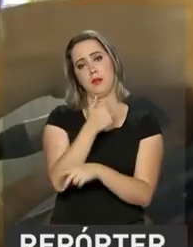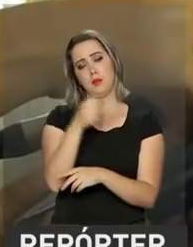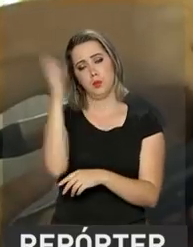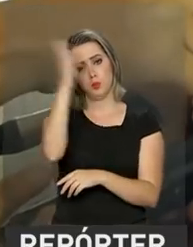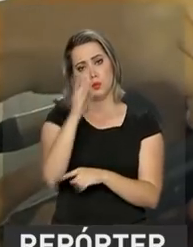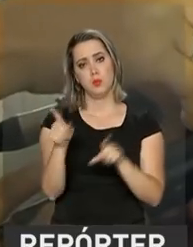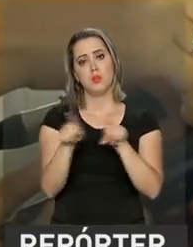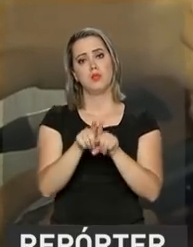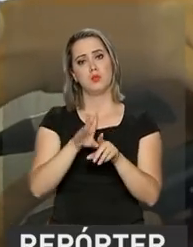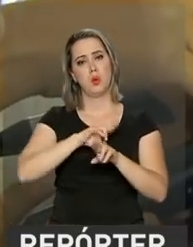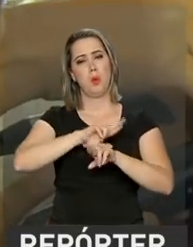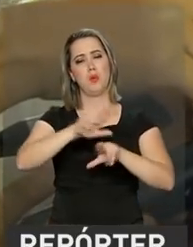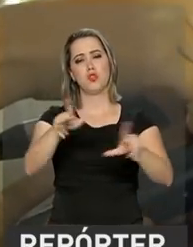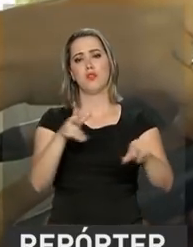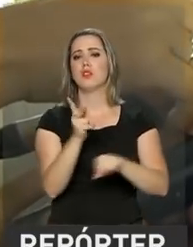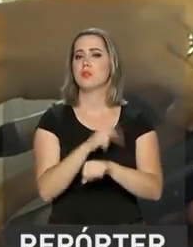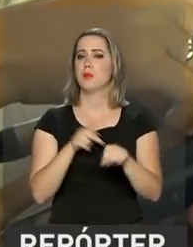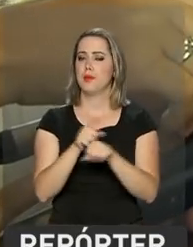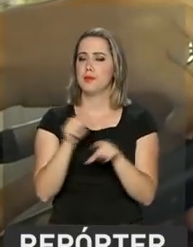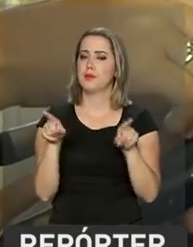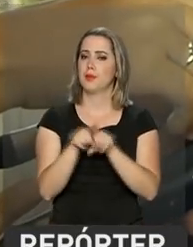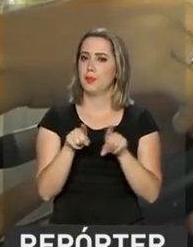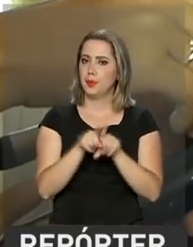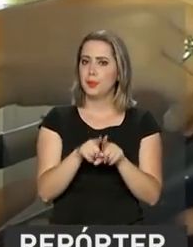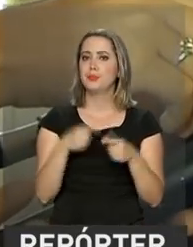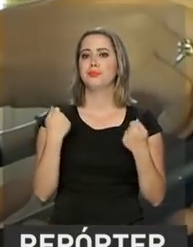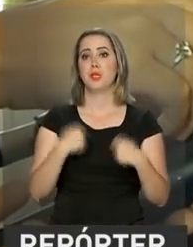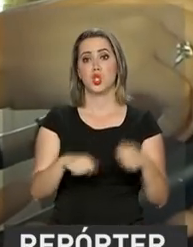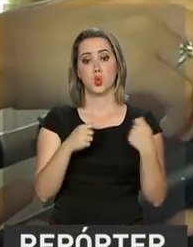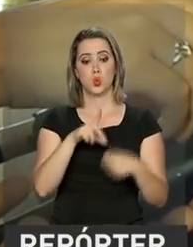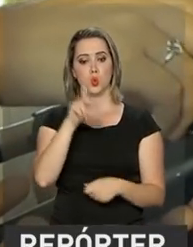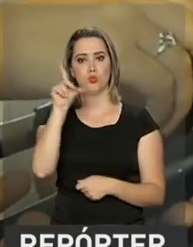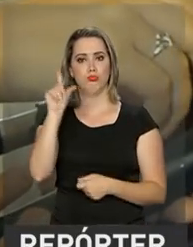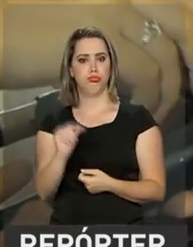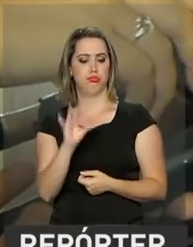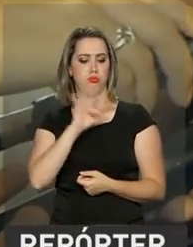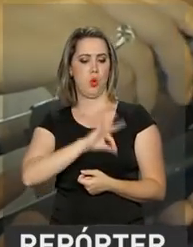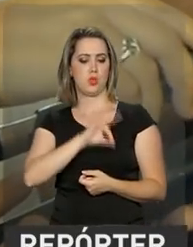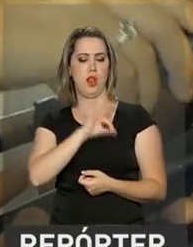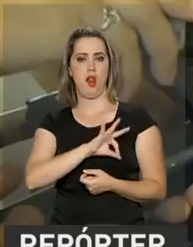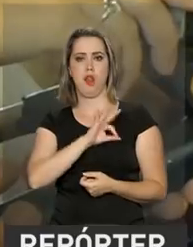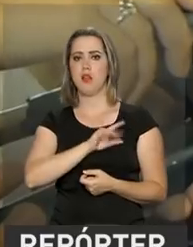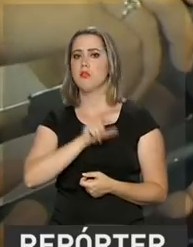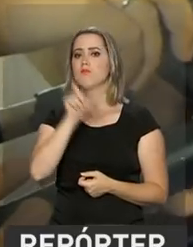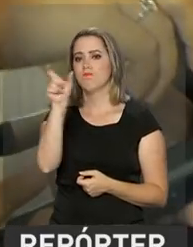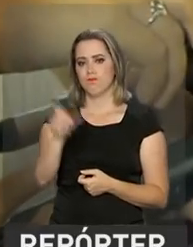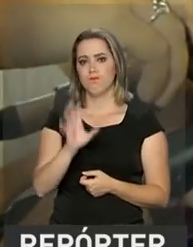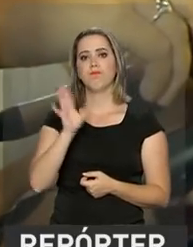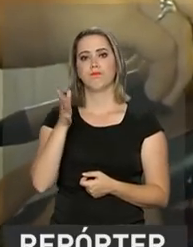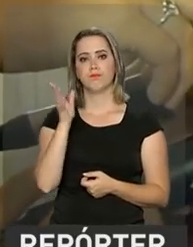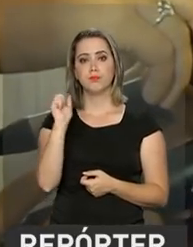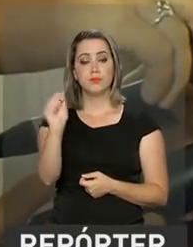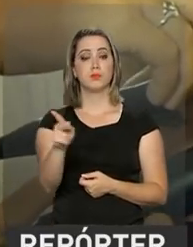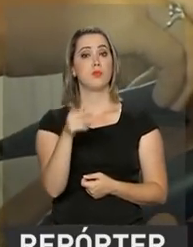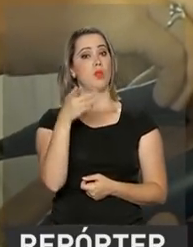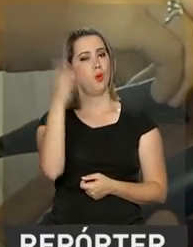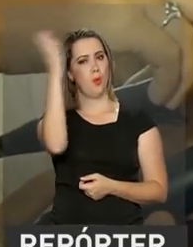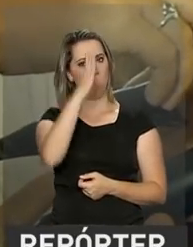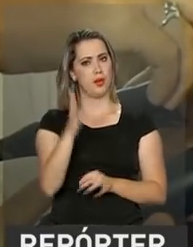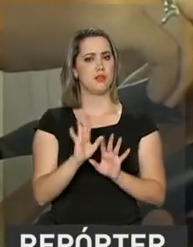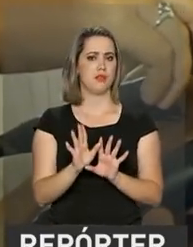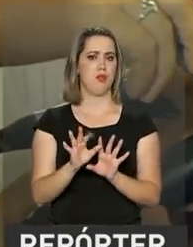aconteceu em muitos países tiveram até que diminuiu o valor da aposentadoria das pessoas já aposentadas o brasil está longe